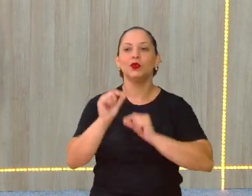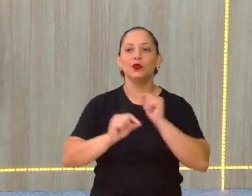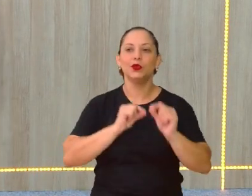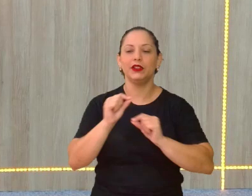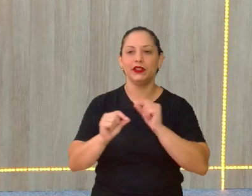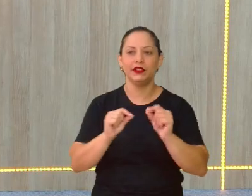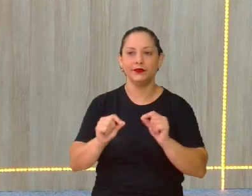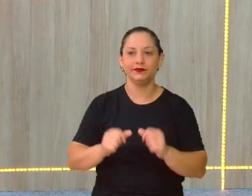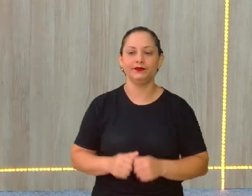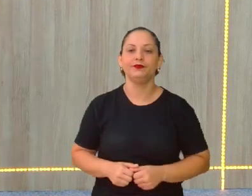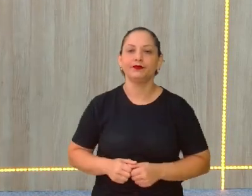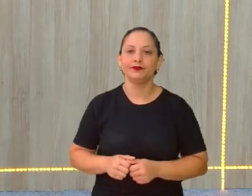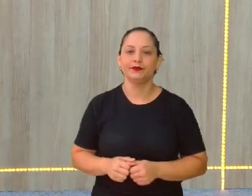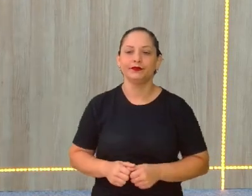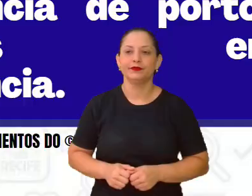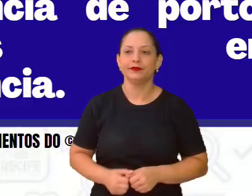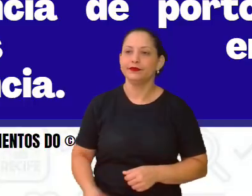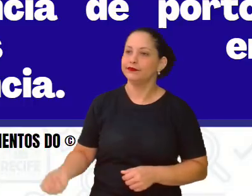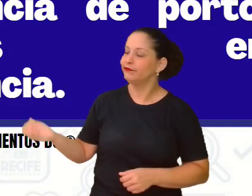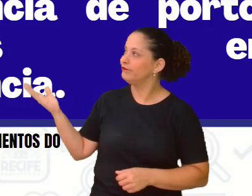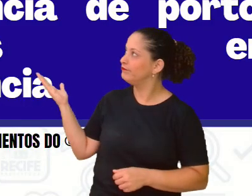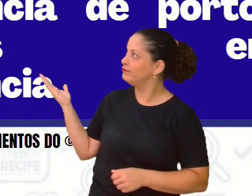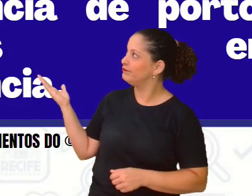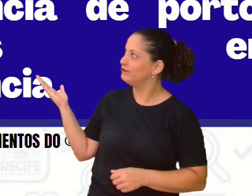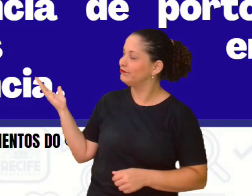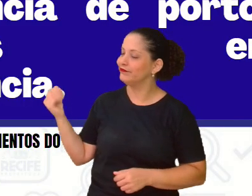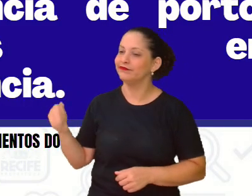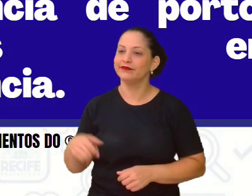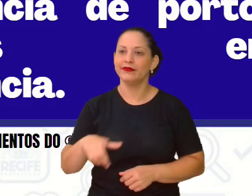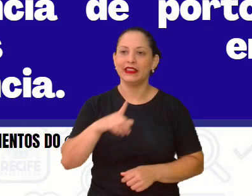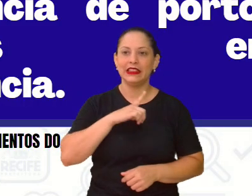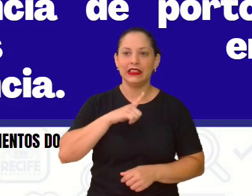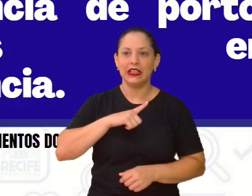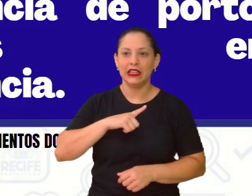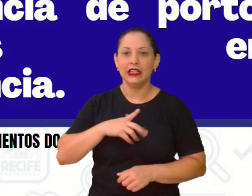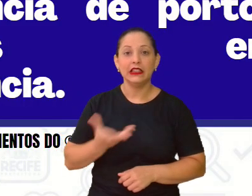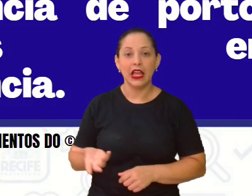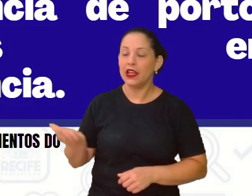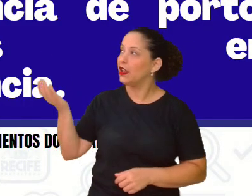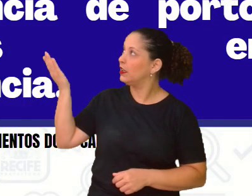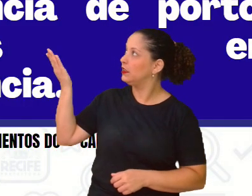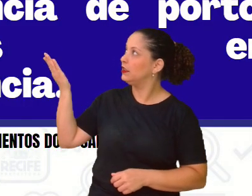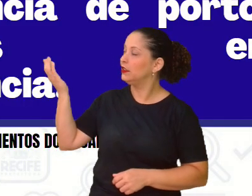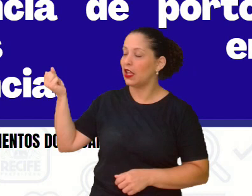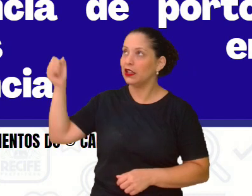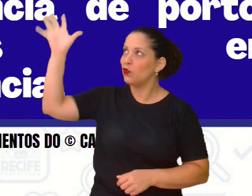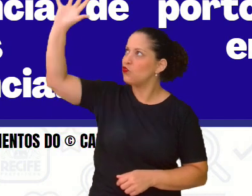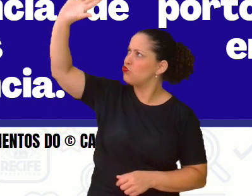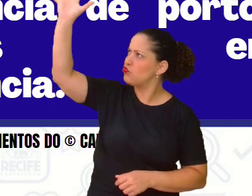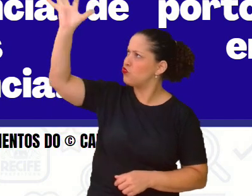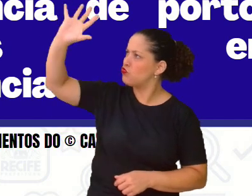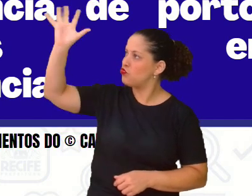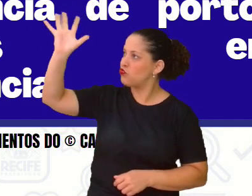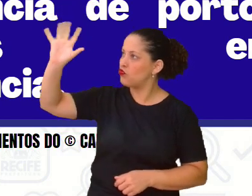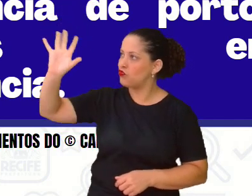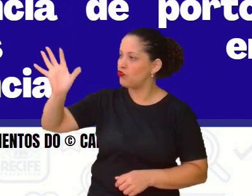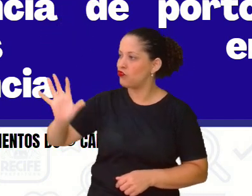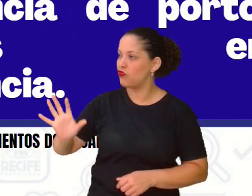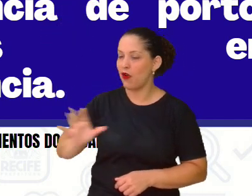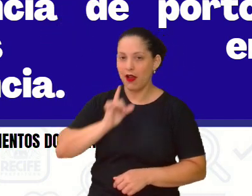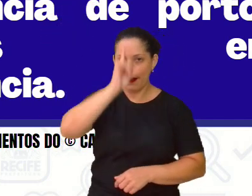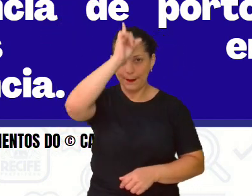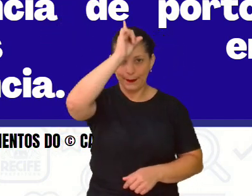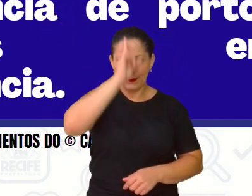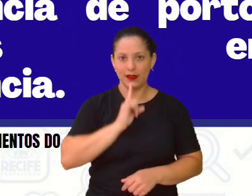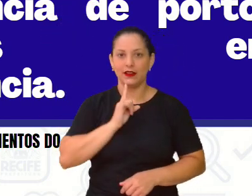tentar entender, ó, essa região que está aqui destacada no mapa é a